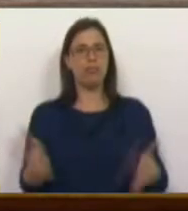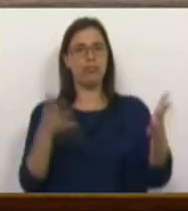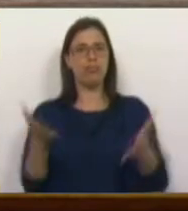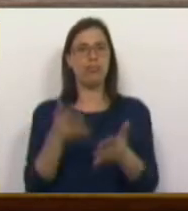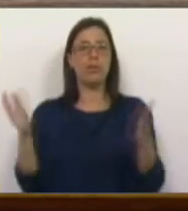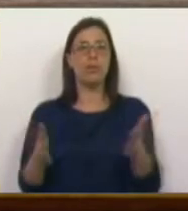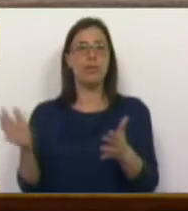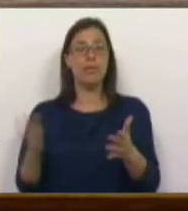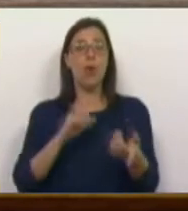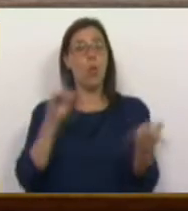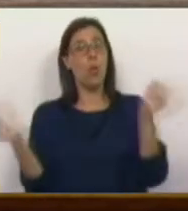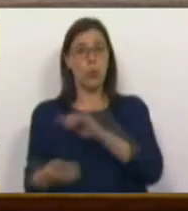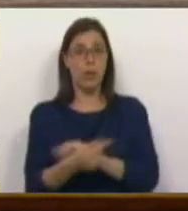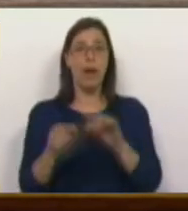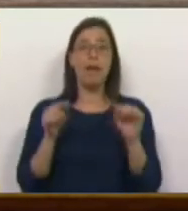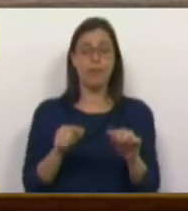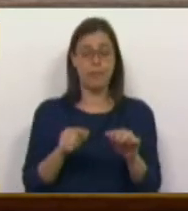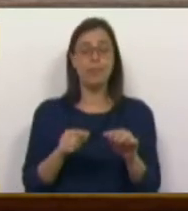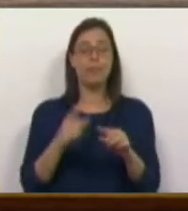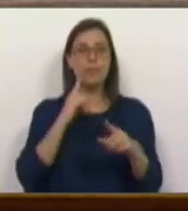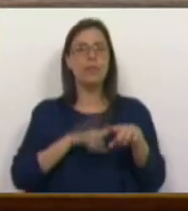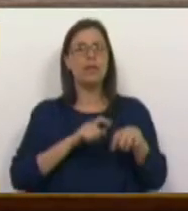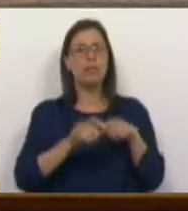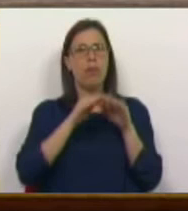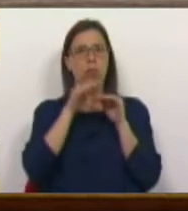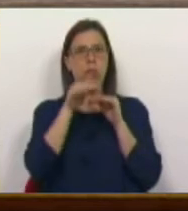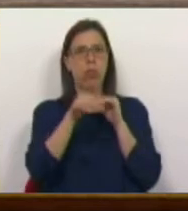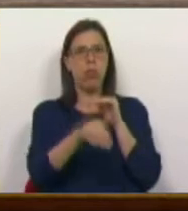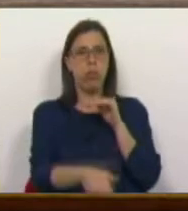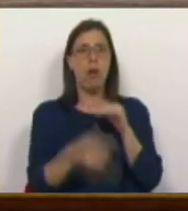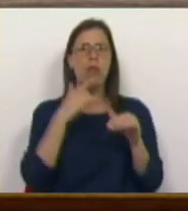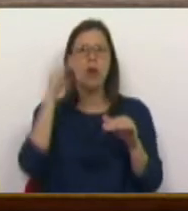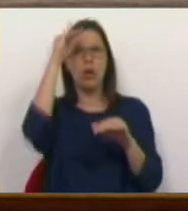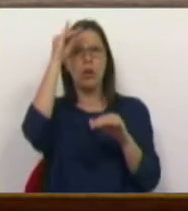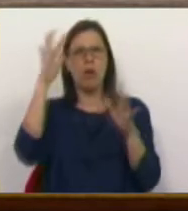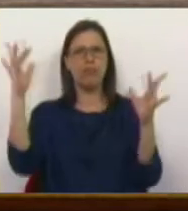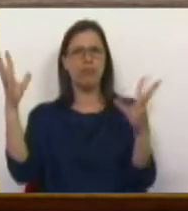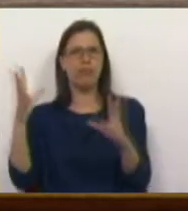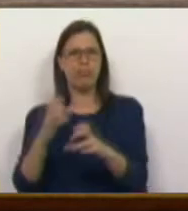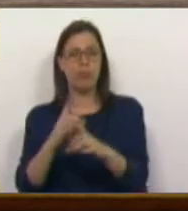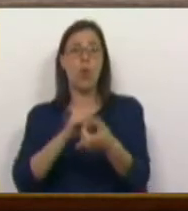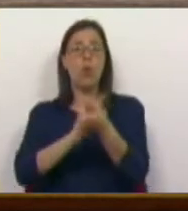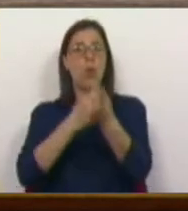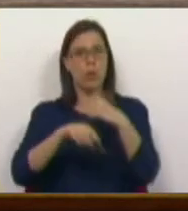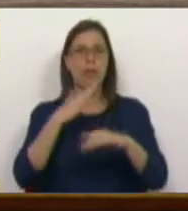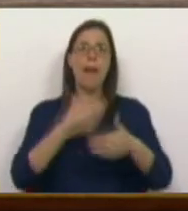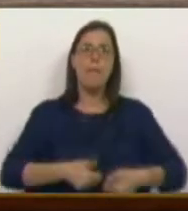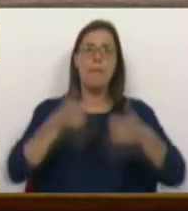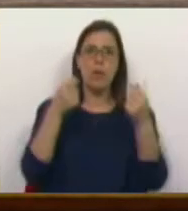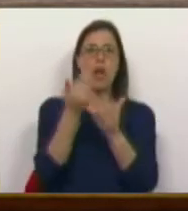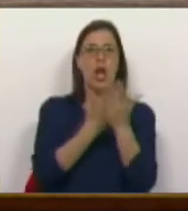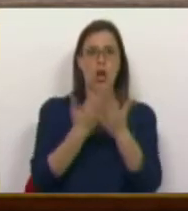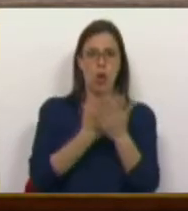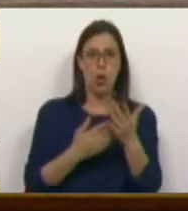produtivo, contrariando por esta via o ciclo de declínio de muitas zonas rurais e melhorando os indicadores